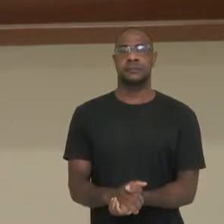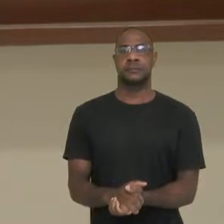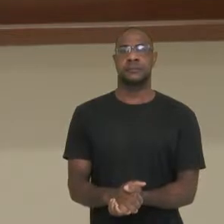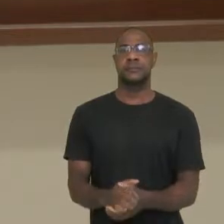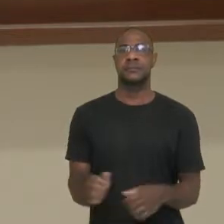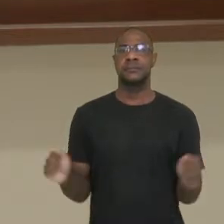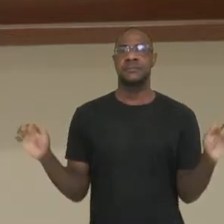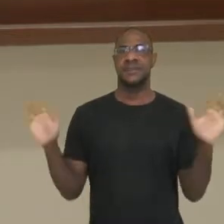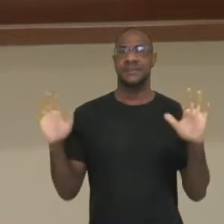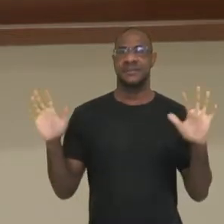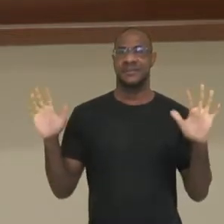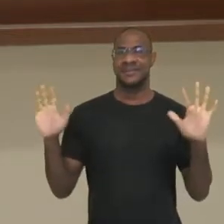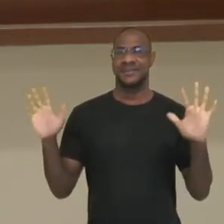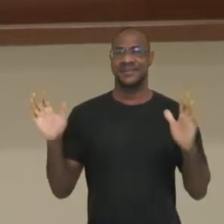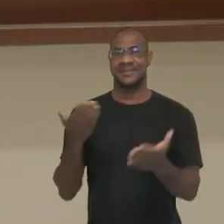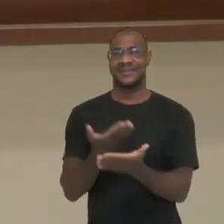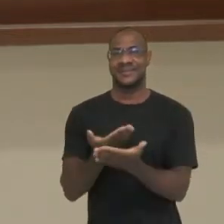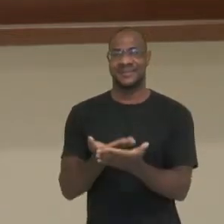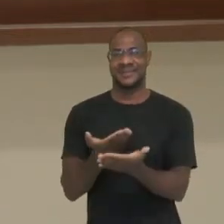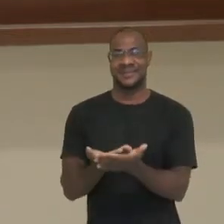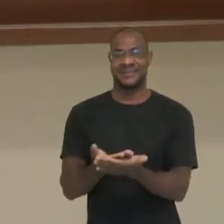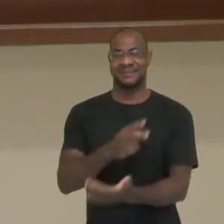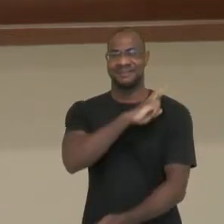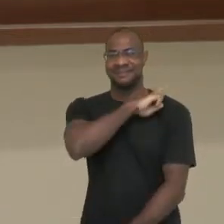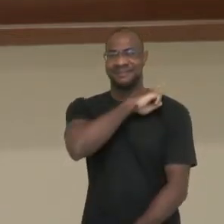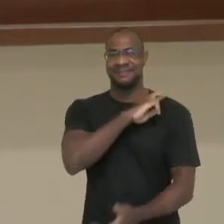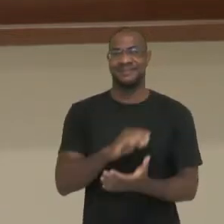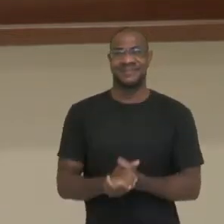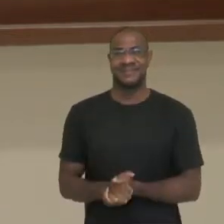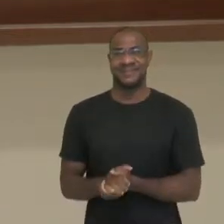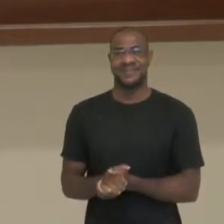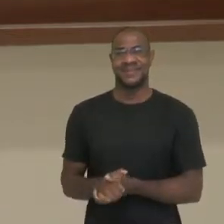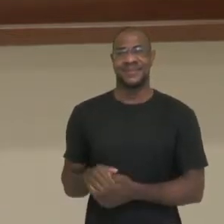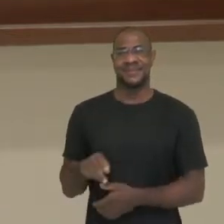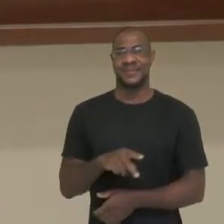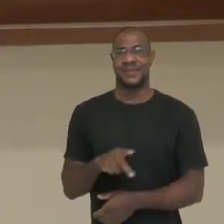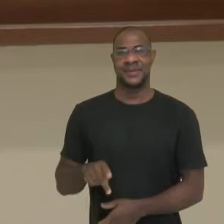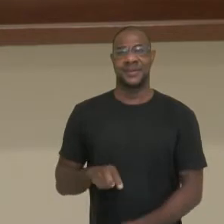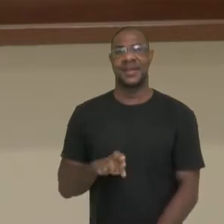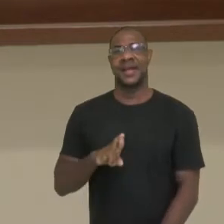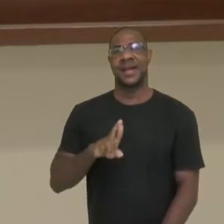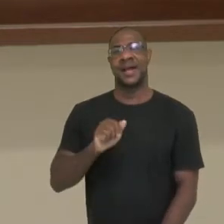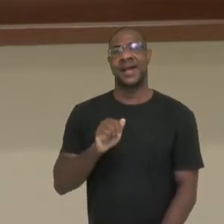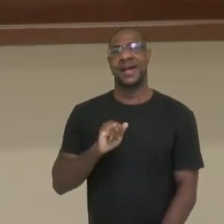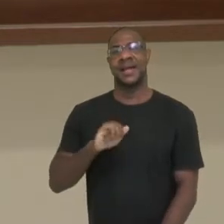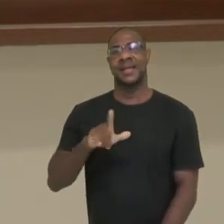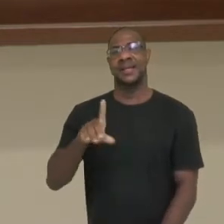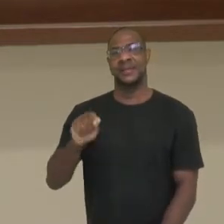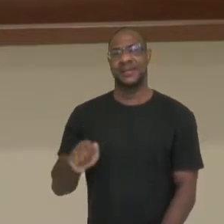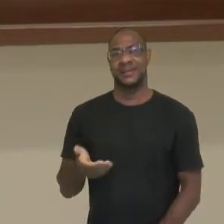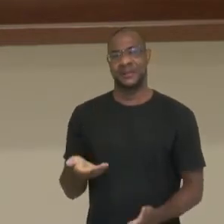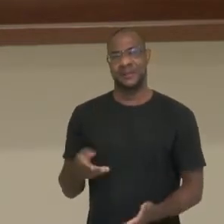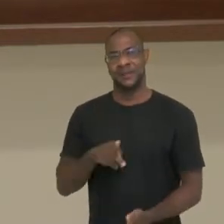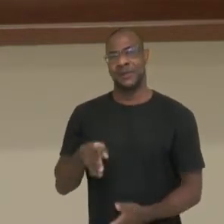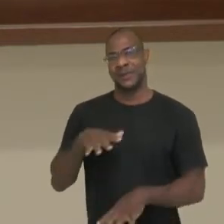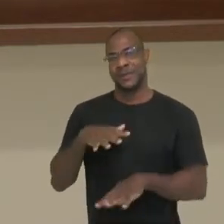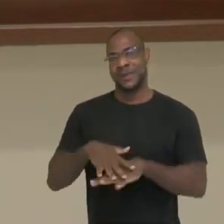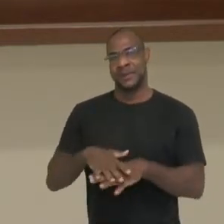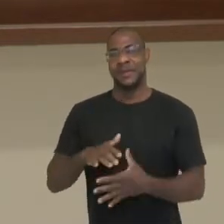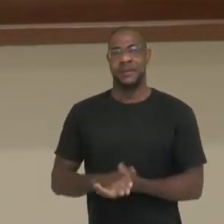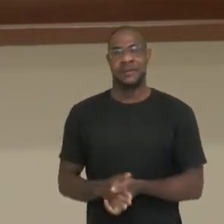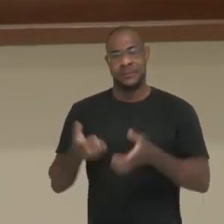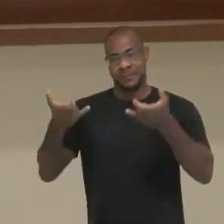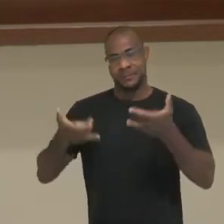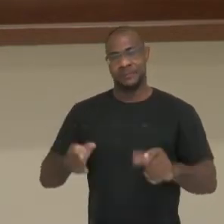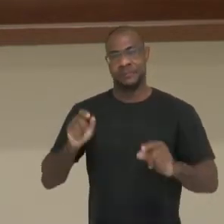Olá, estudantes da segunda série, tudo bem com vocês? Eu sou a professora Railda de Matemática e na aula de hoje nós vamos ver